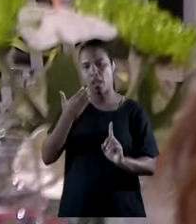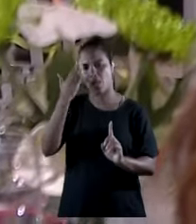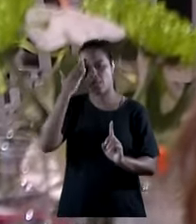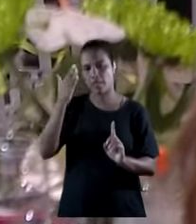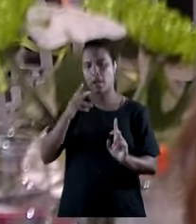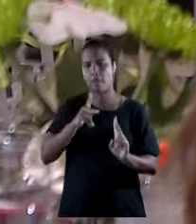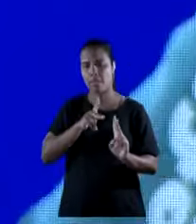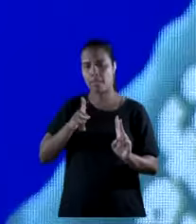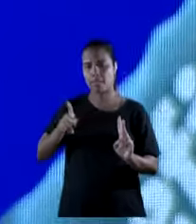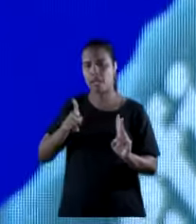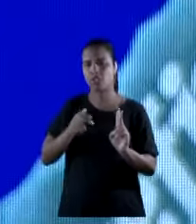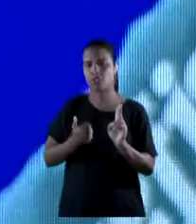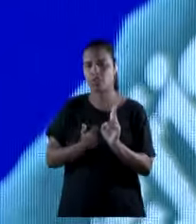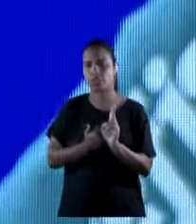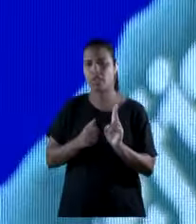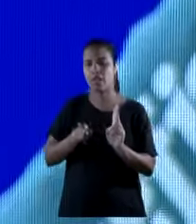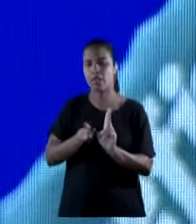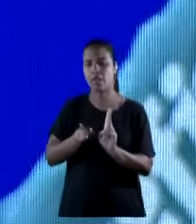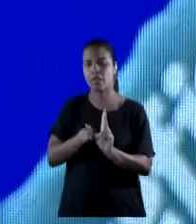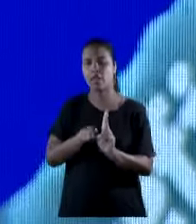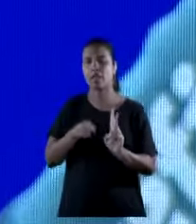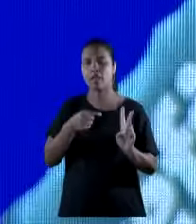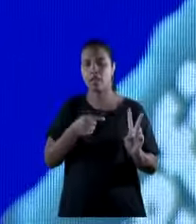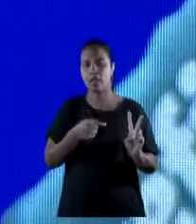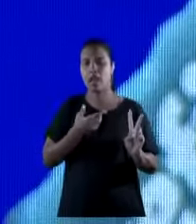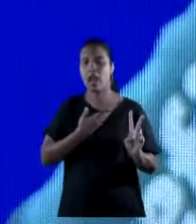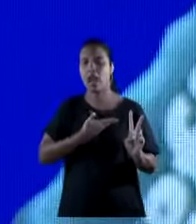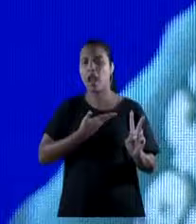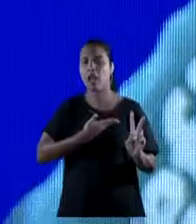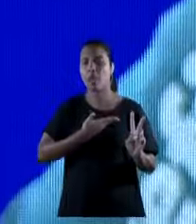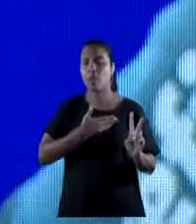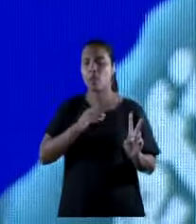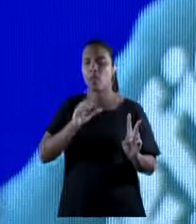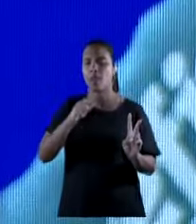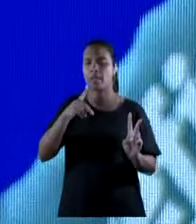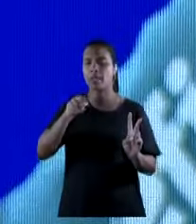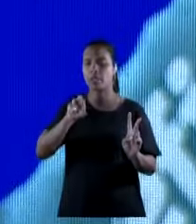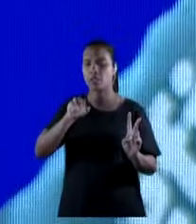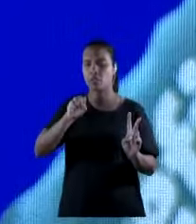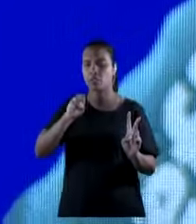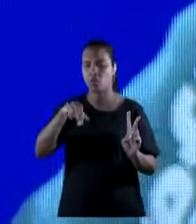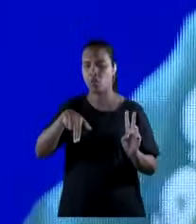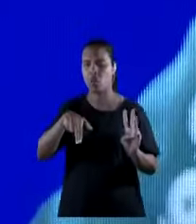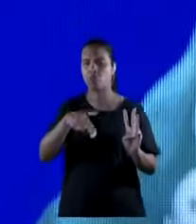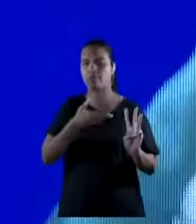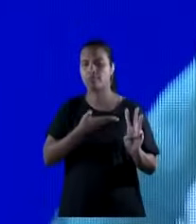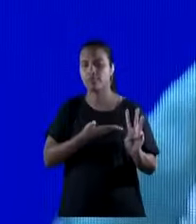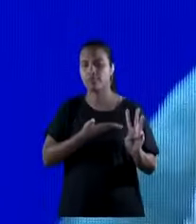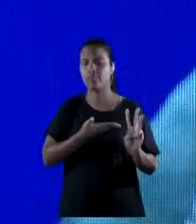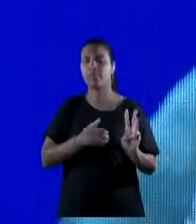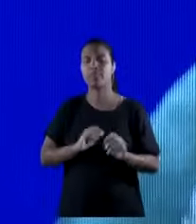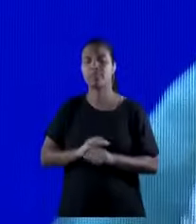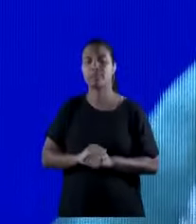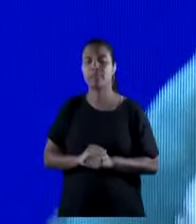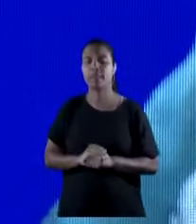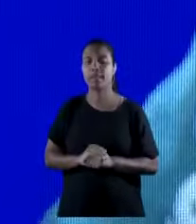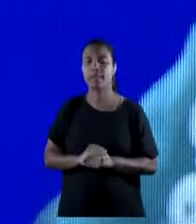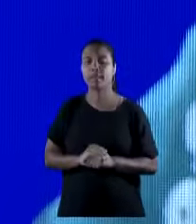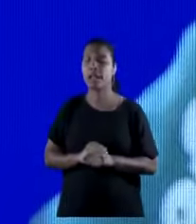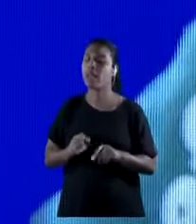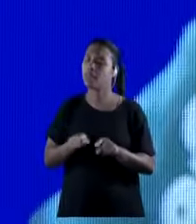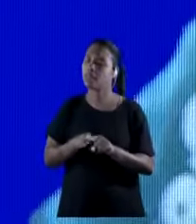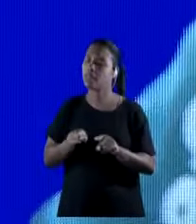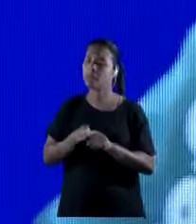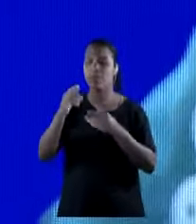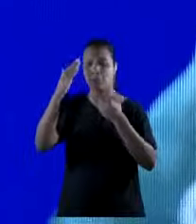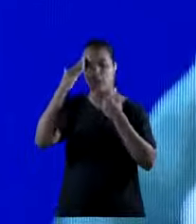Bozzi e ao meu amigo Anderson Barros. E também, como não podia deixar de ser,